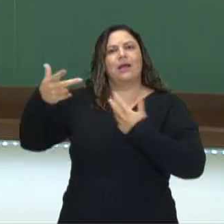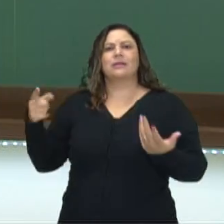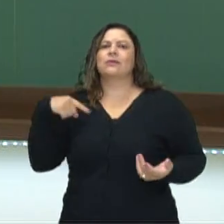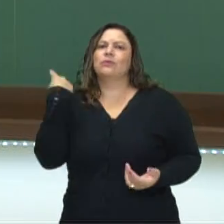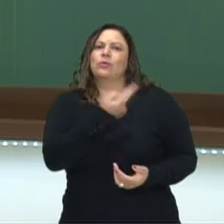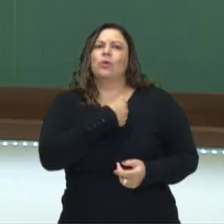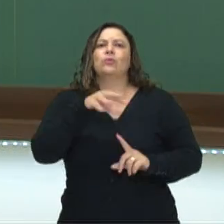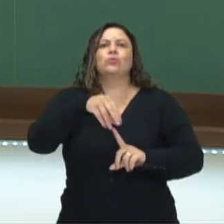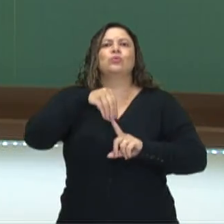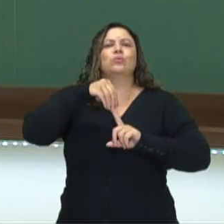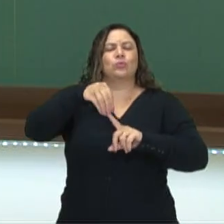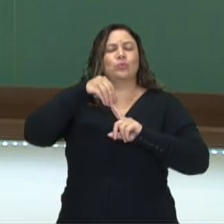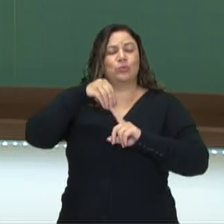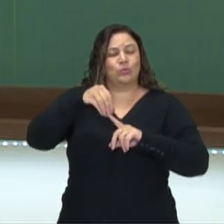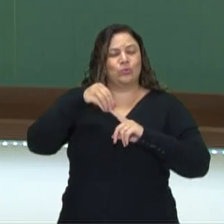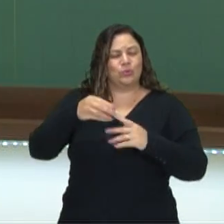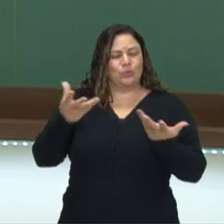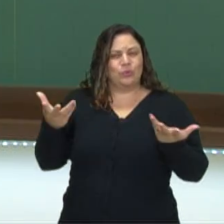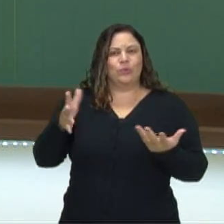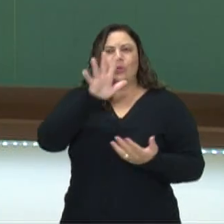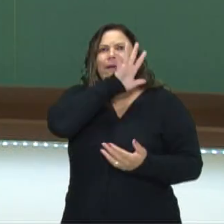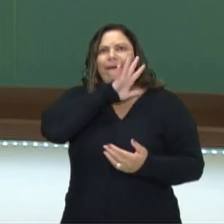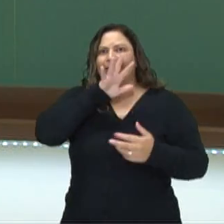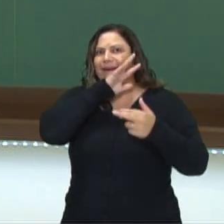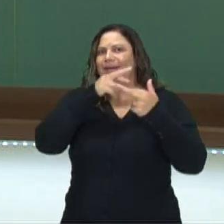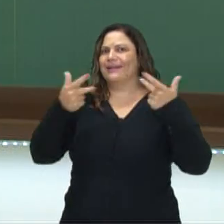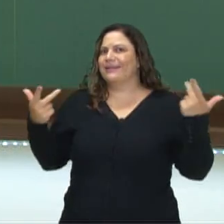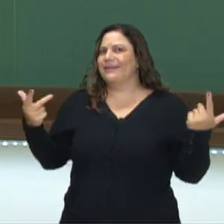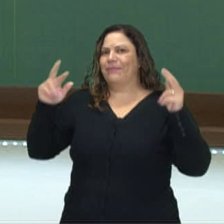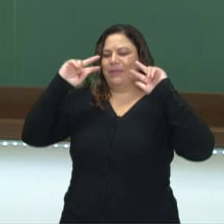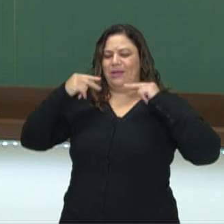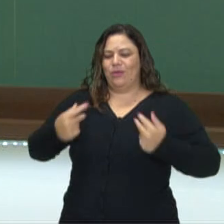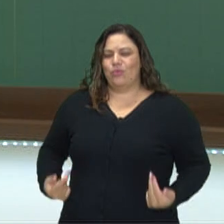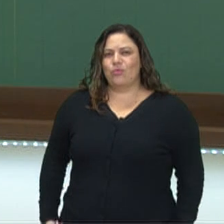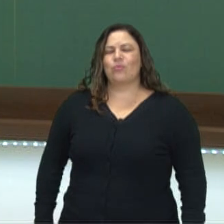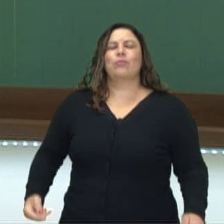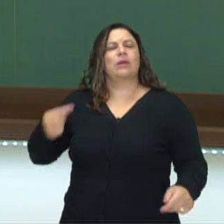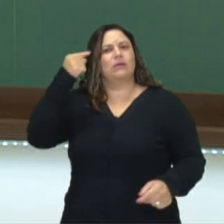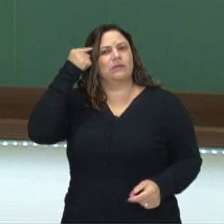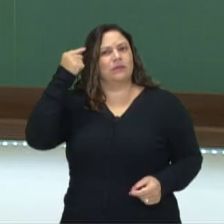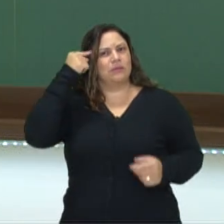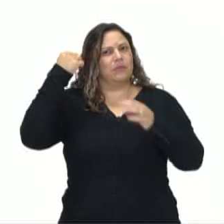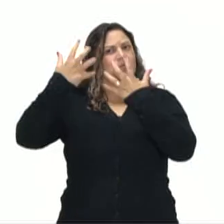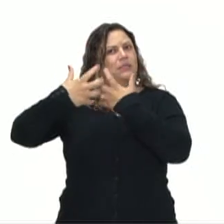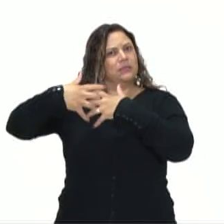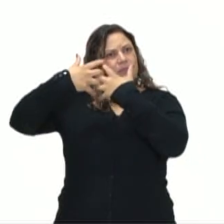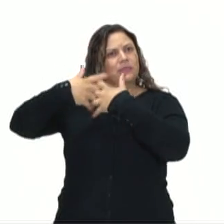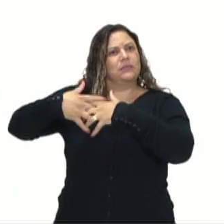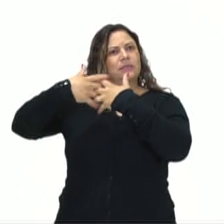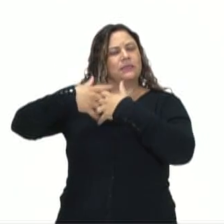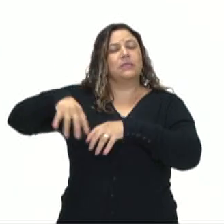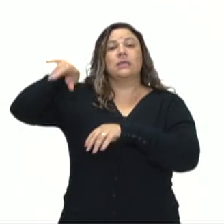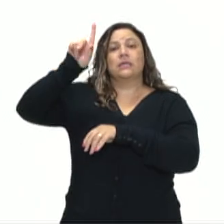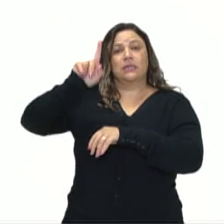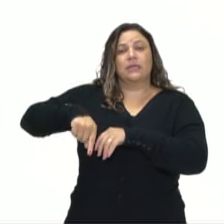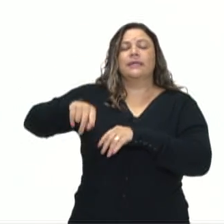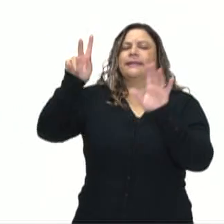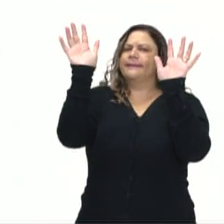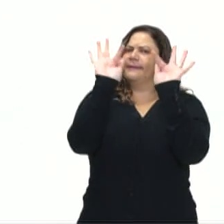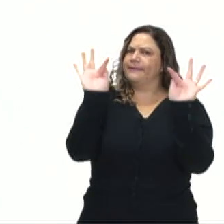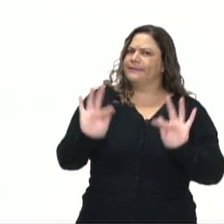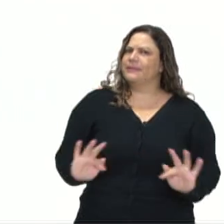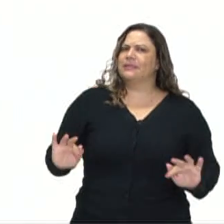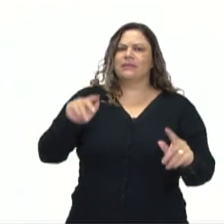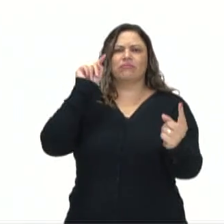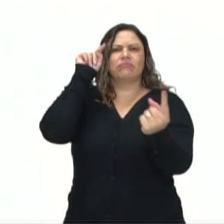únicos animais pensantes, racionais. E a finalidade do ser humano é justamente a